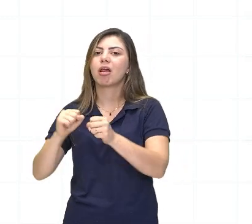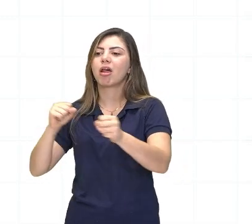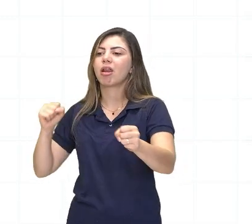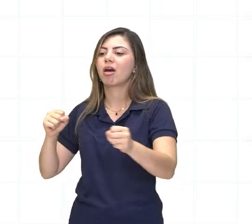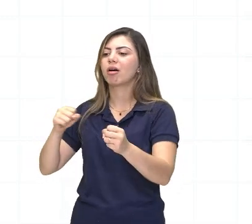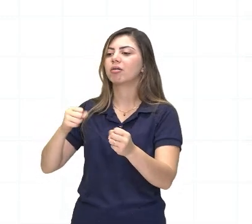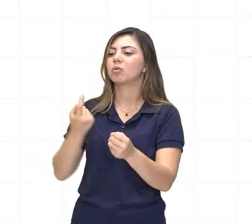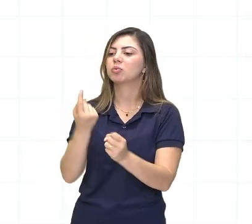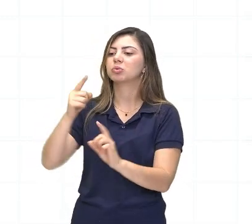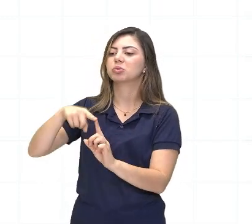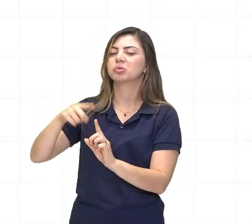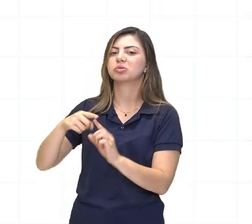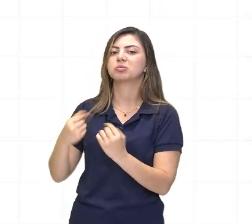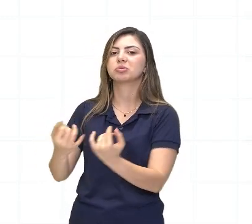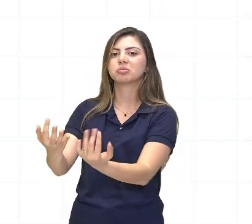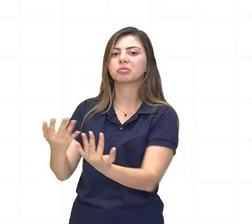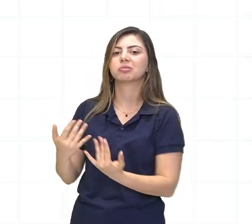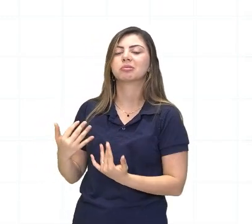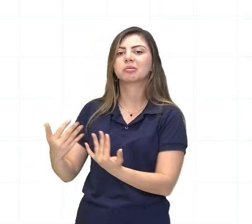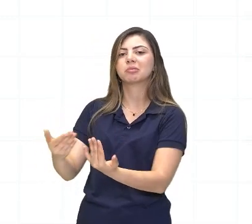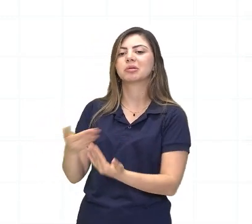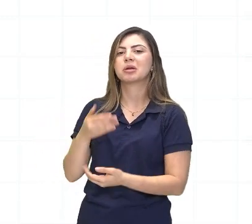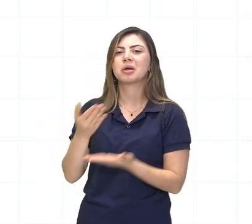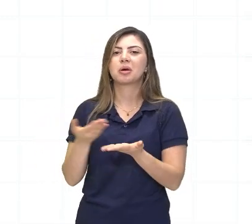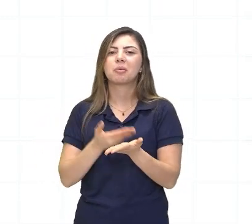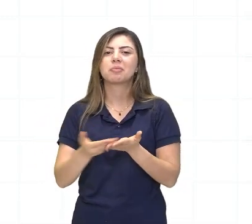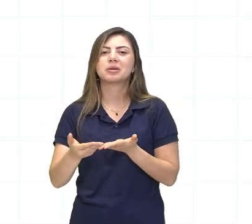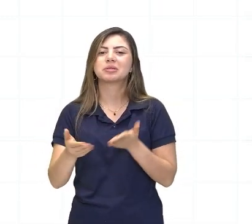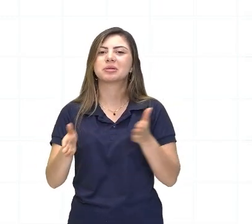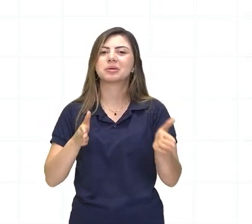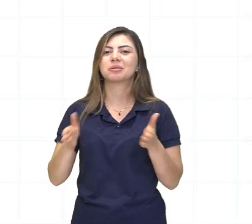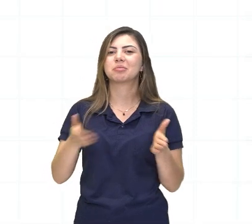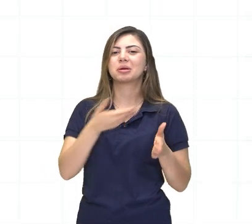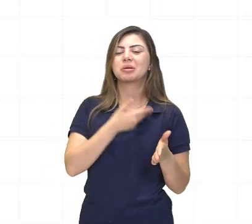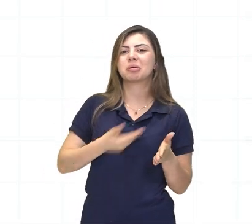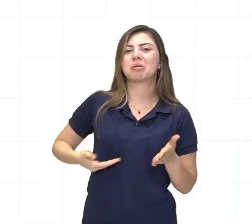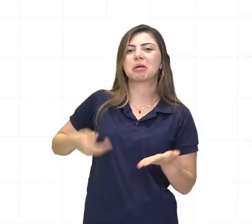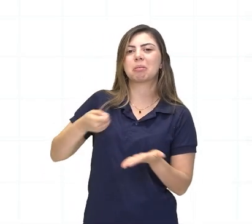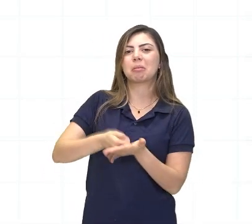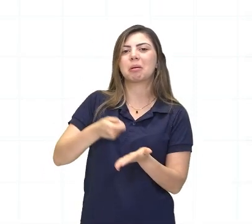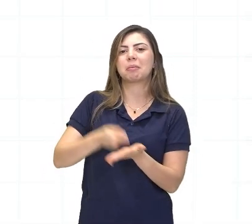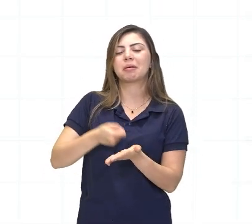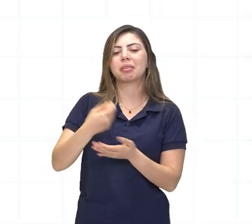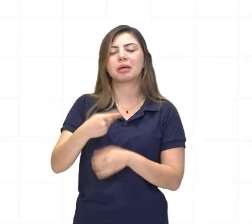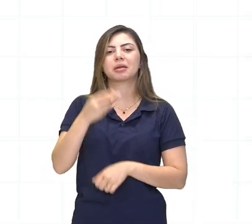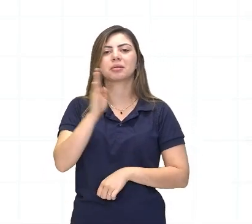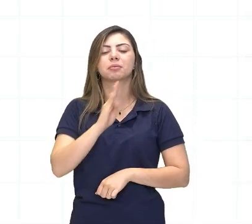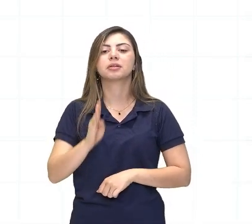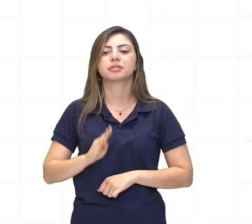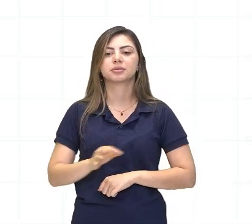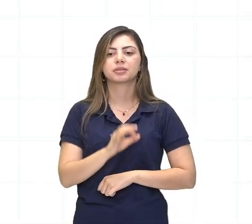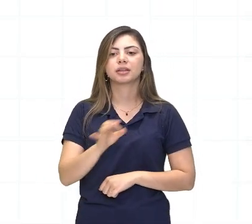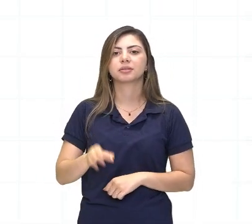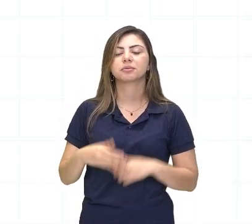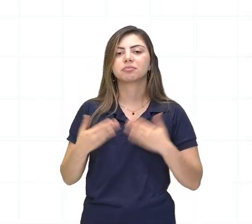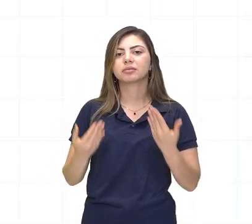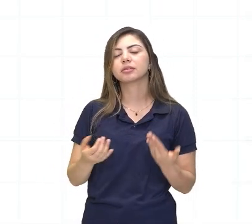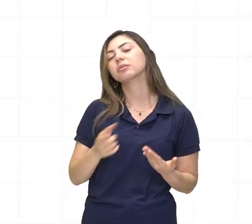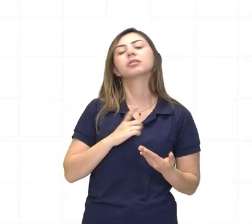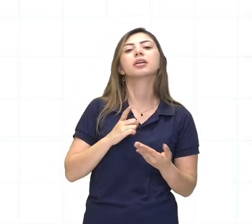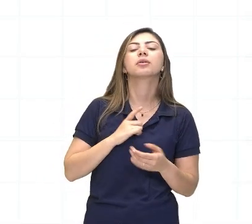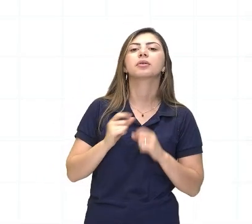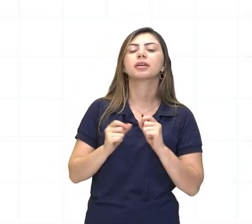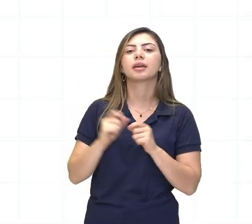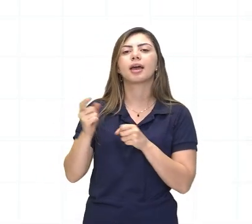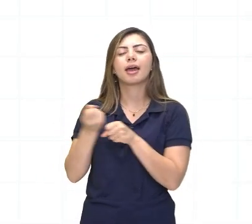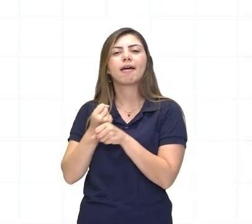ditadura civil-militar brasileira. E aqui ele já vai entrar no ponto que tem a ver com a reportagem, né? São as várias décadas de